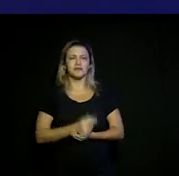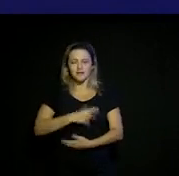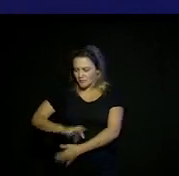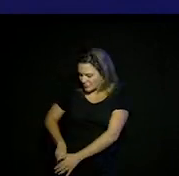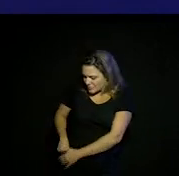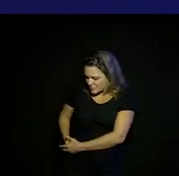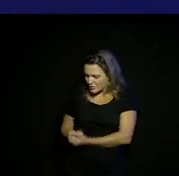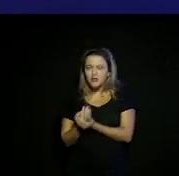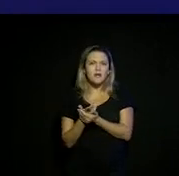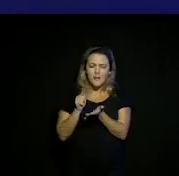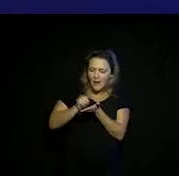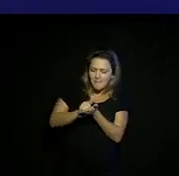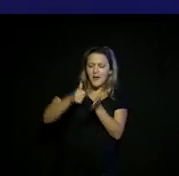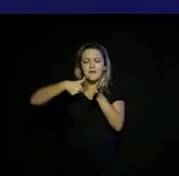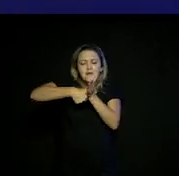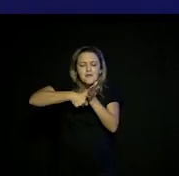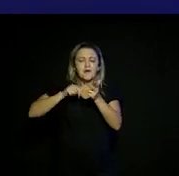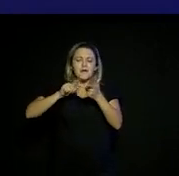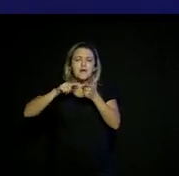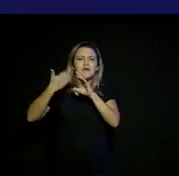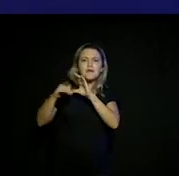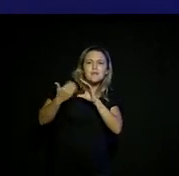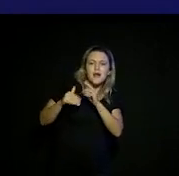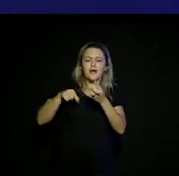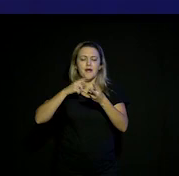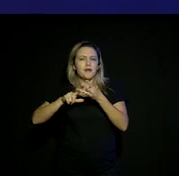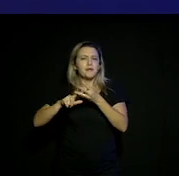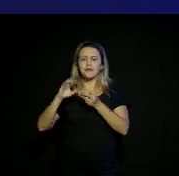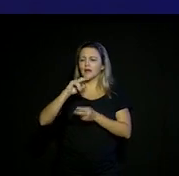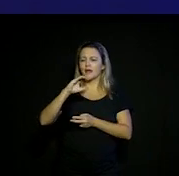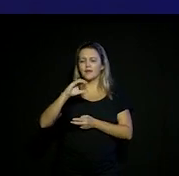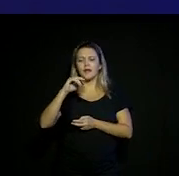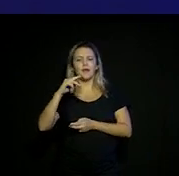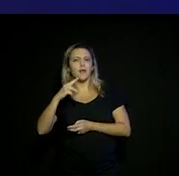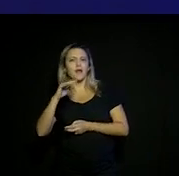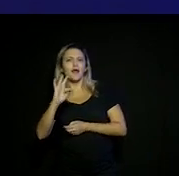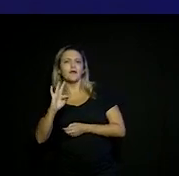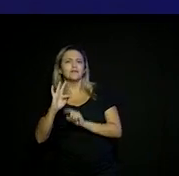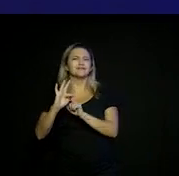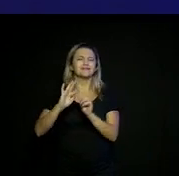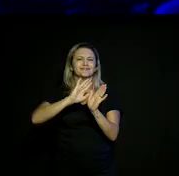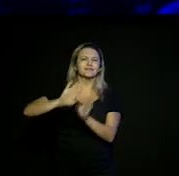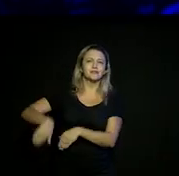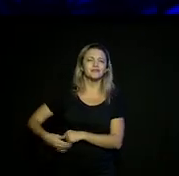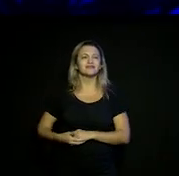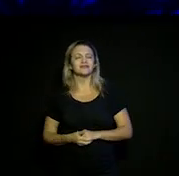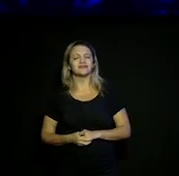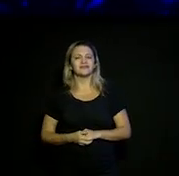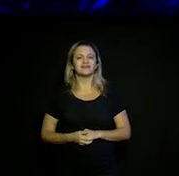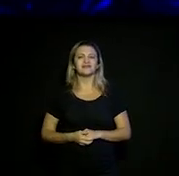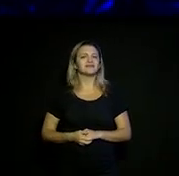tem no bolso, identidade, CPF, e-mail, isso vai significar muito para o Platão. O que são vocês? Ele vai olhar para todos